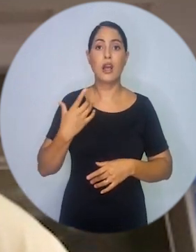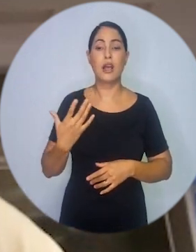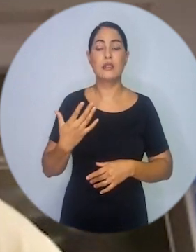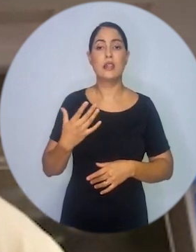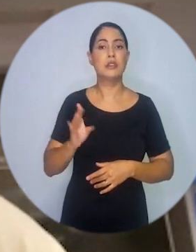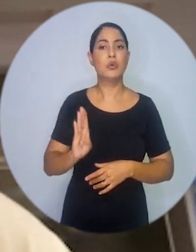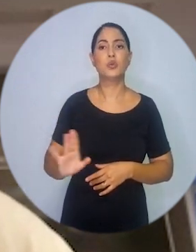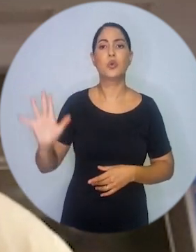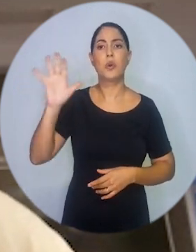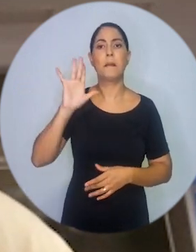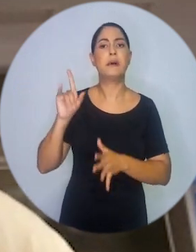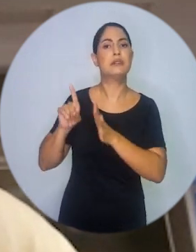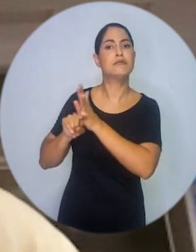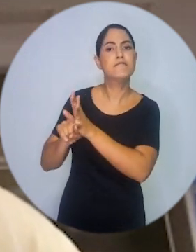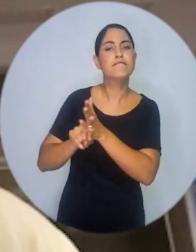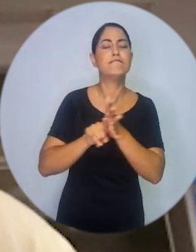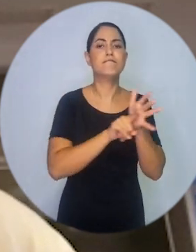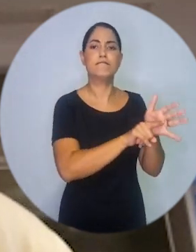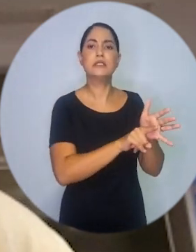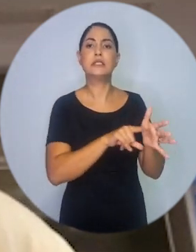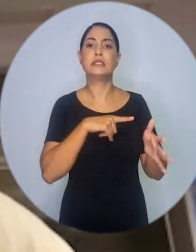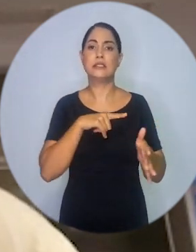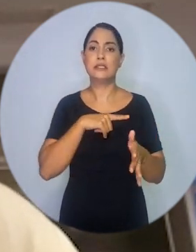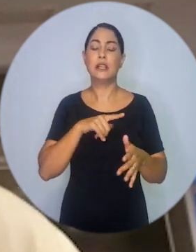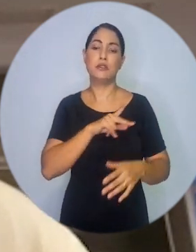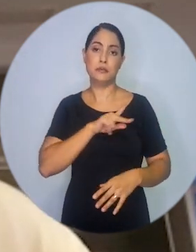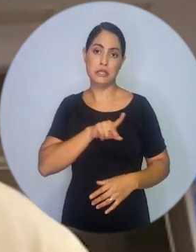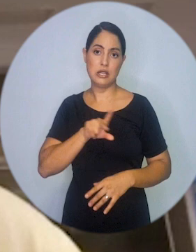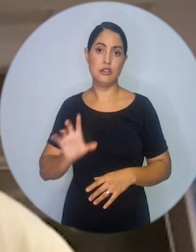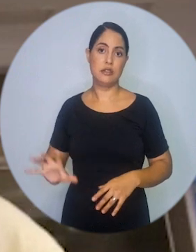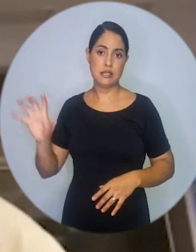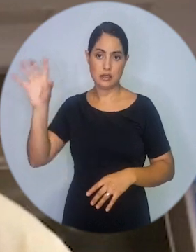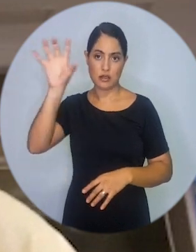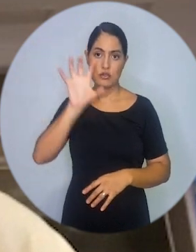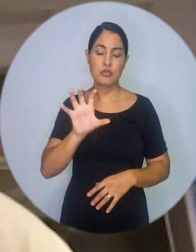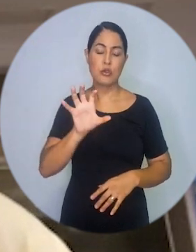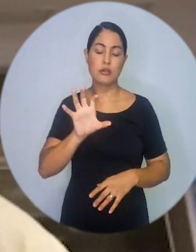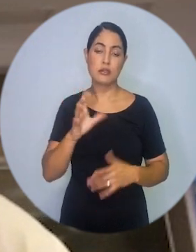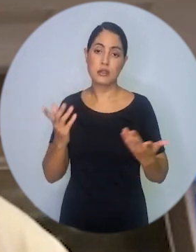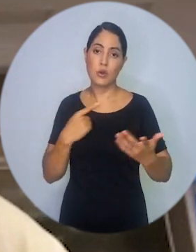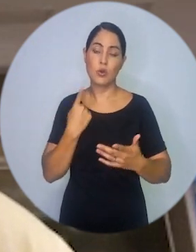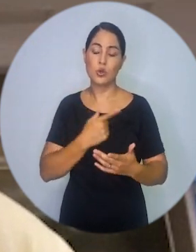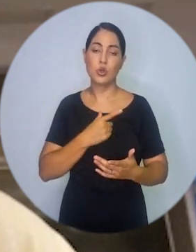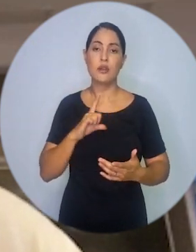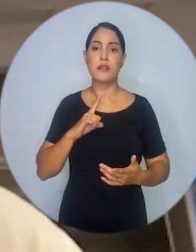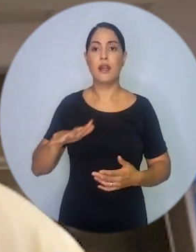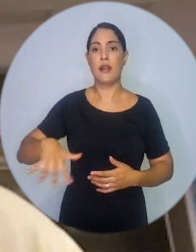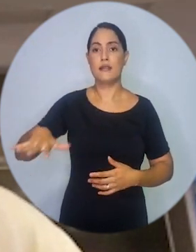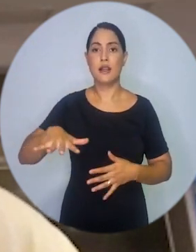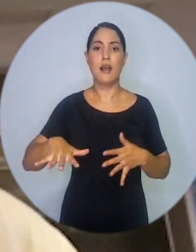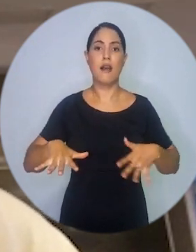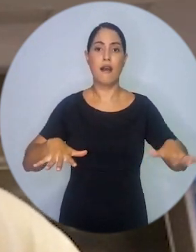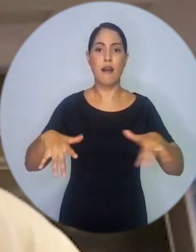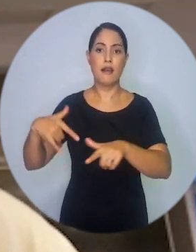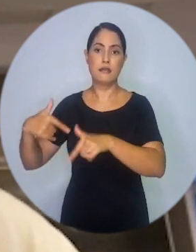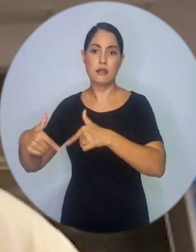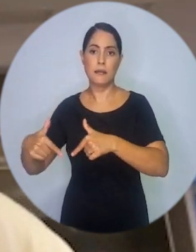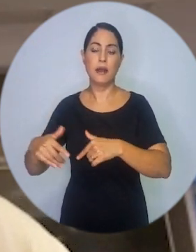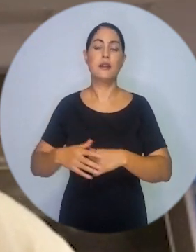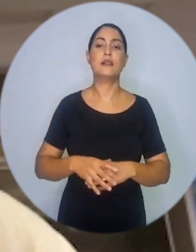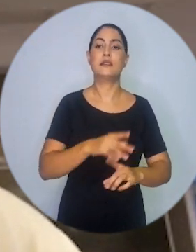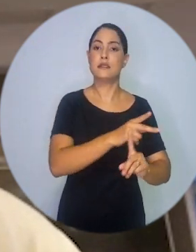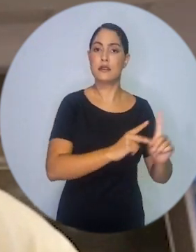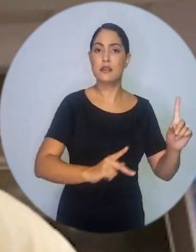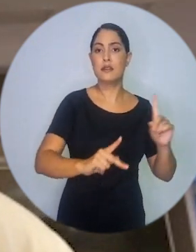Foi feita uma consulta nacional com os presidentes das seccionais, e aí chegamos a